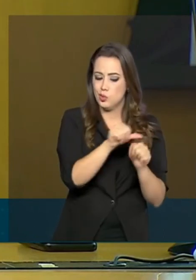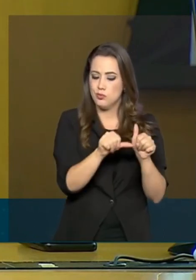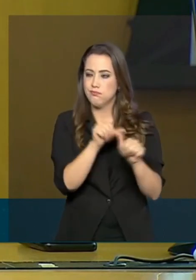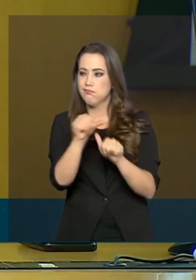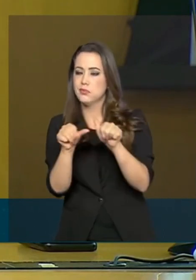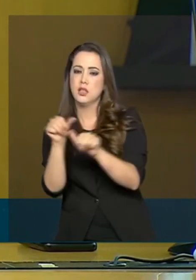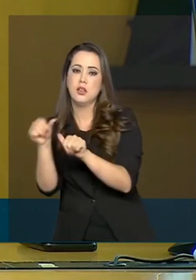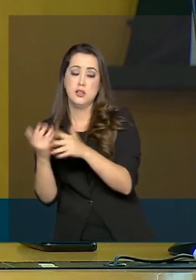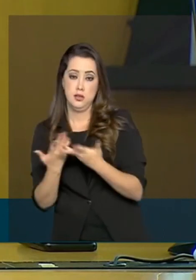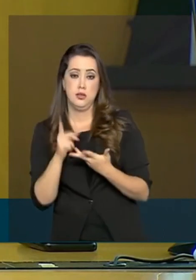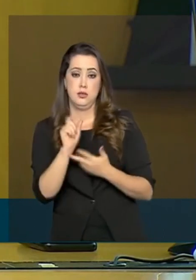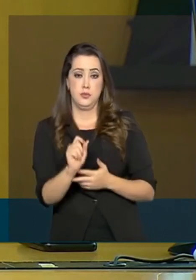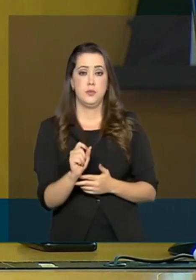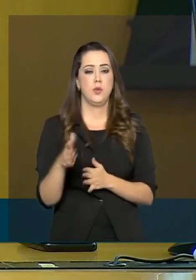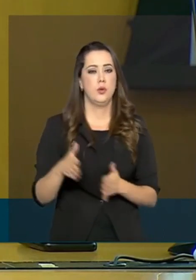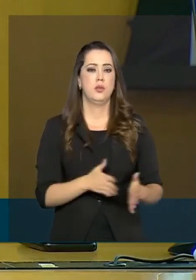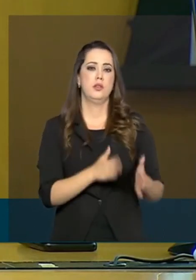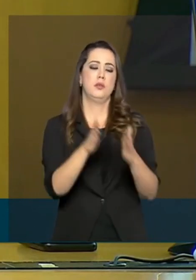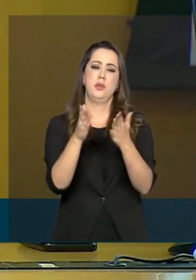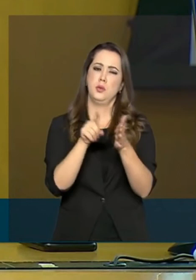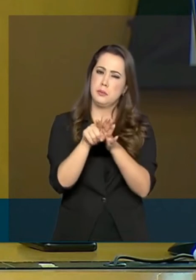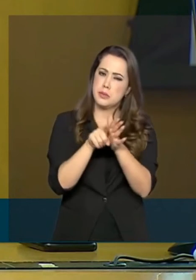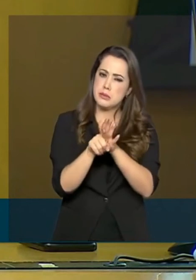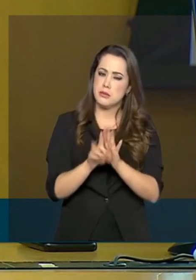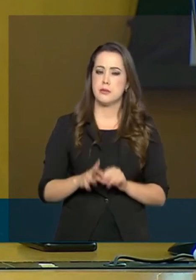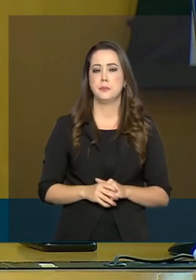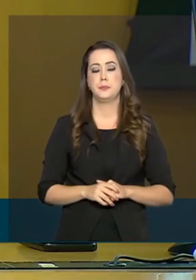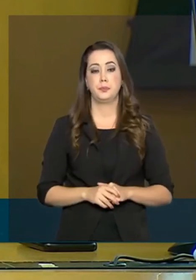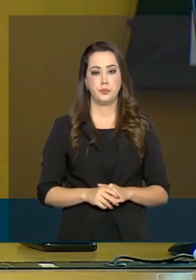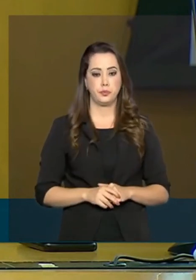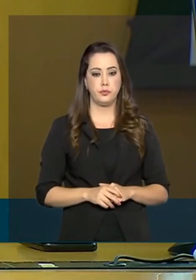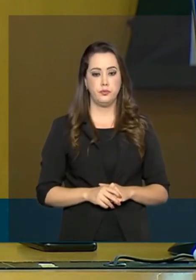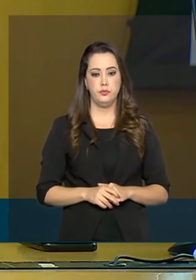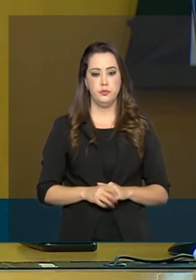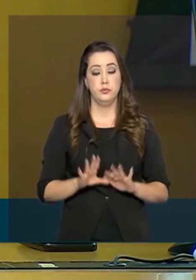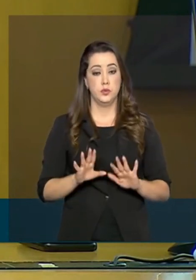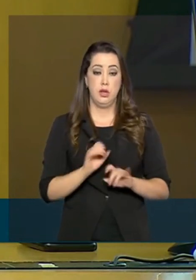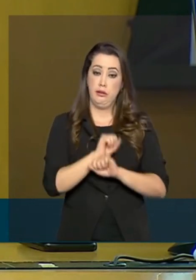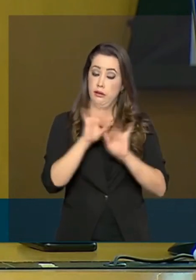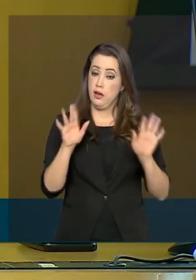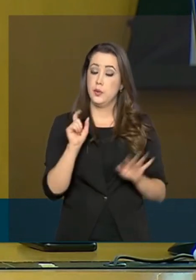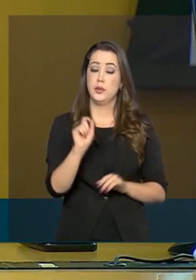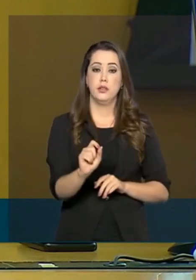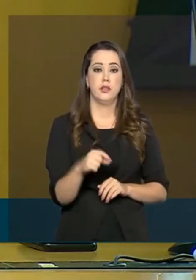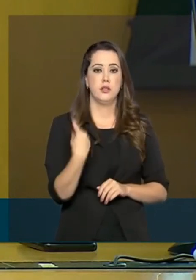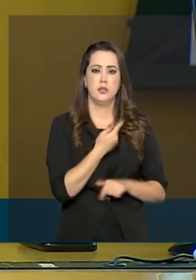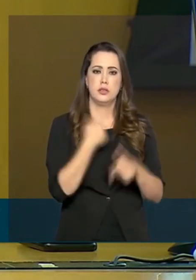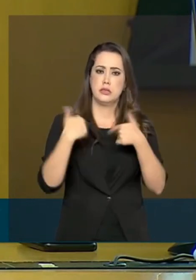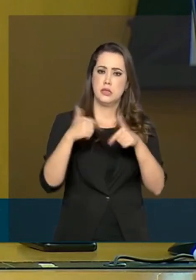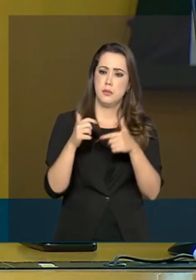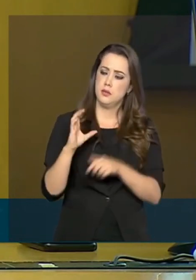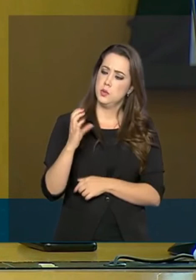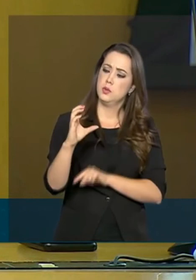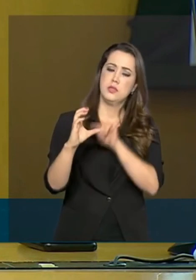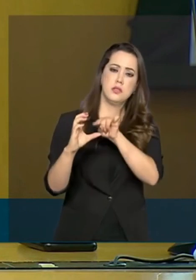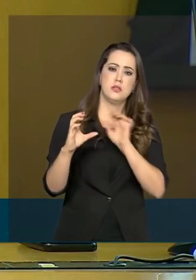com certeza, os rumos da investigação nessa área. Claro que trabalhar